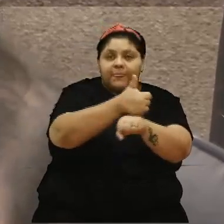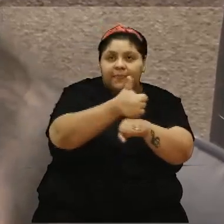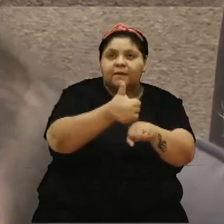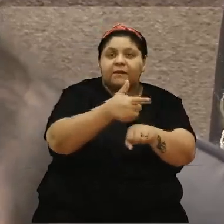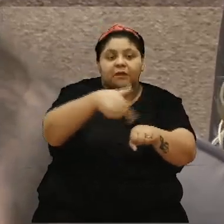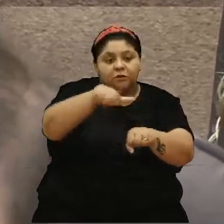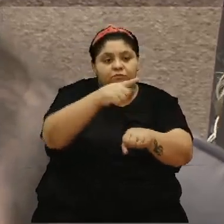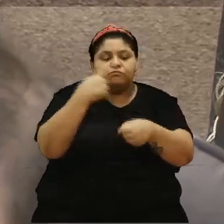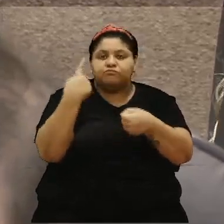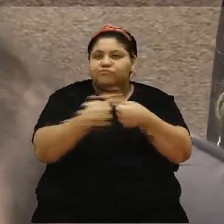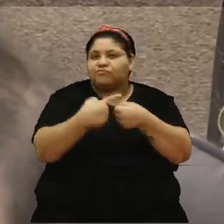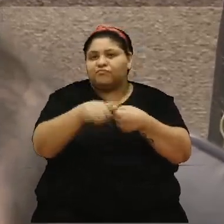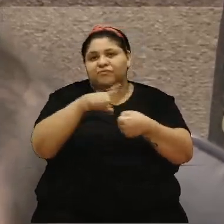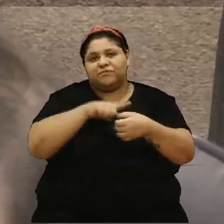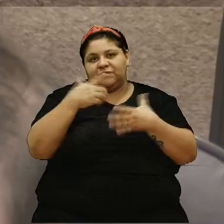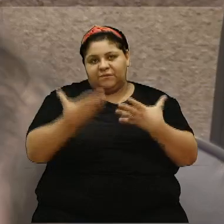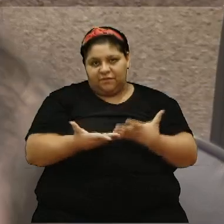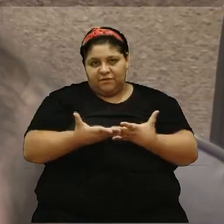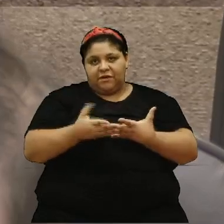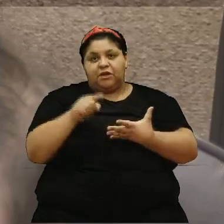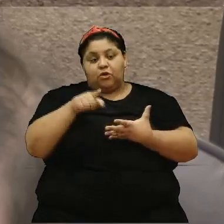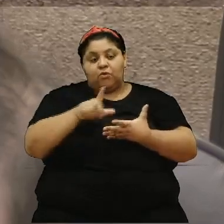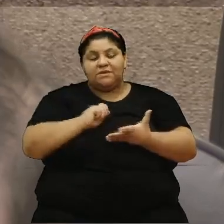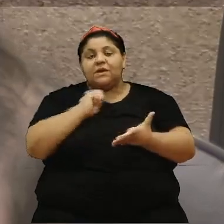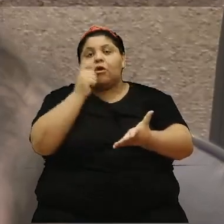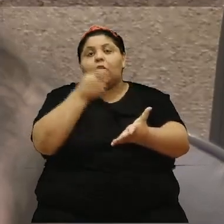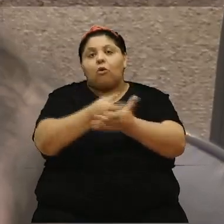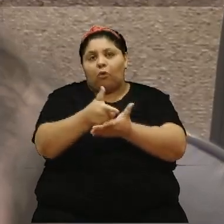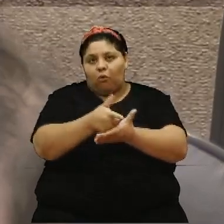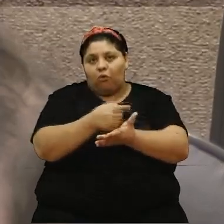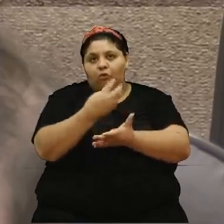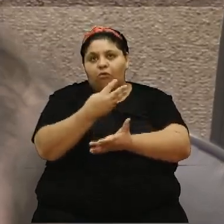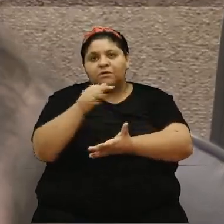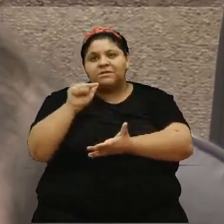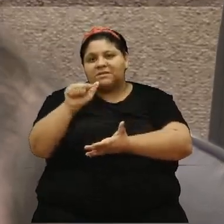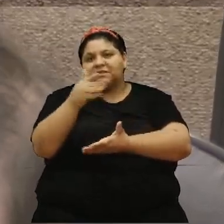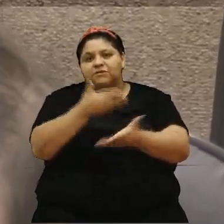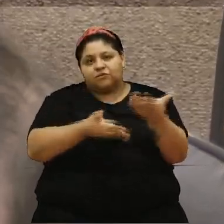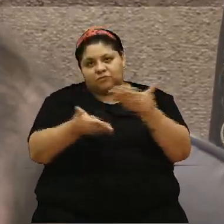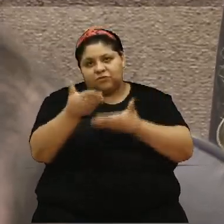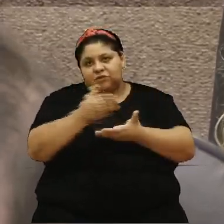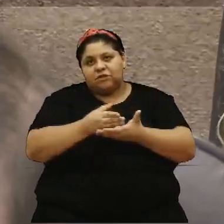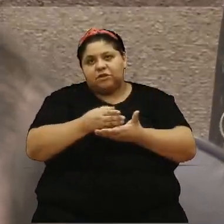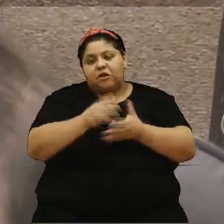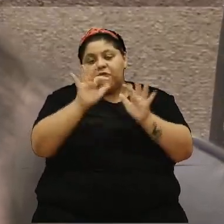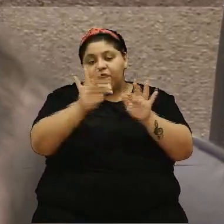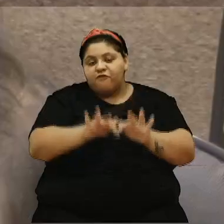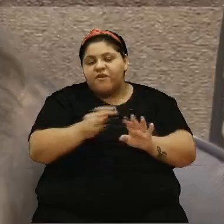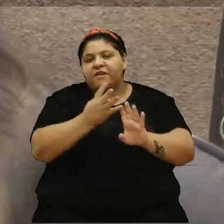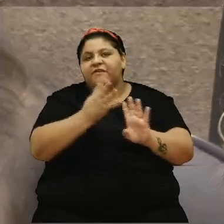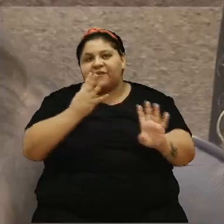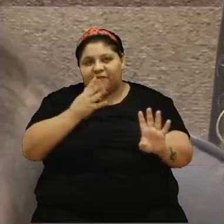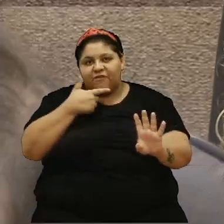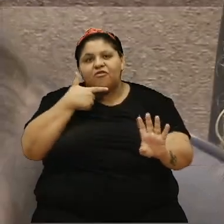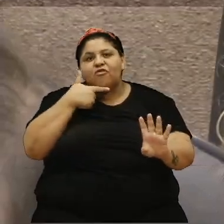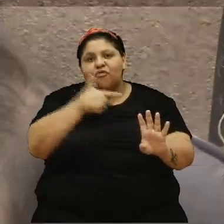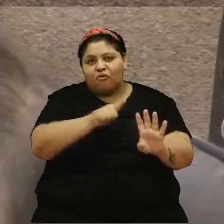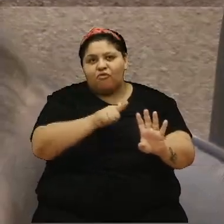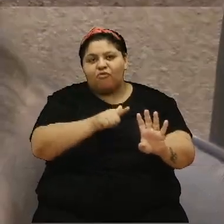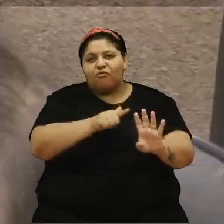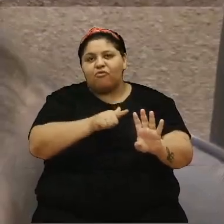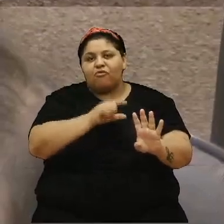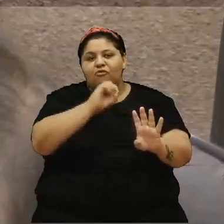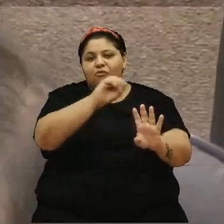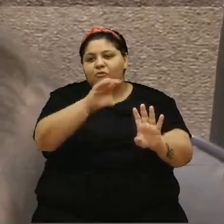nossa cidade não tem. E com essa compra de 3.000 consultas, a gente zera a fila e consegue dar esses encaminhamentos.